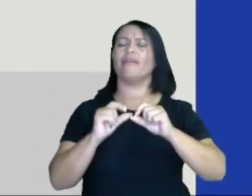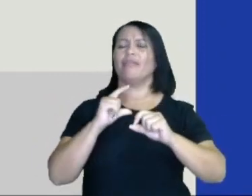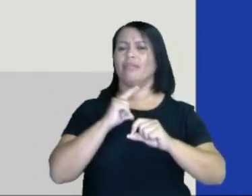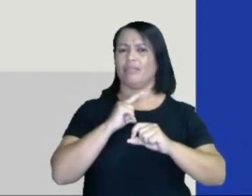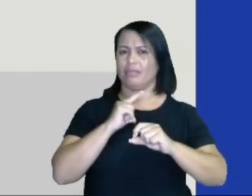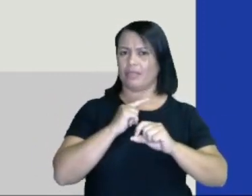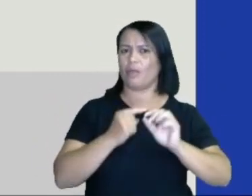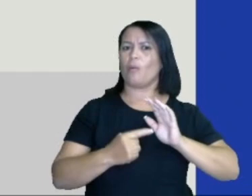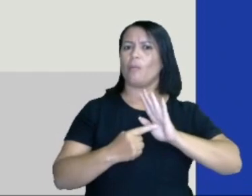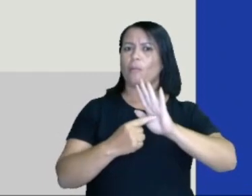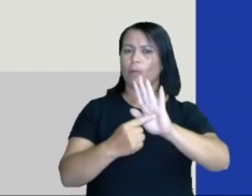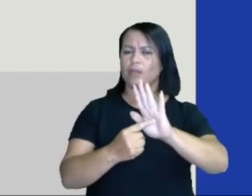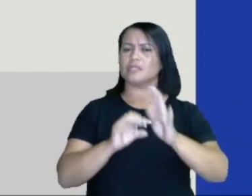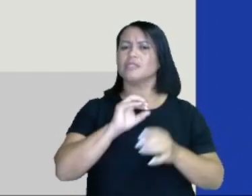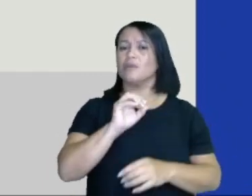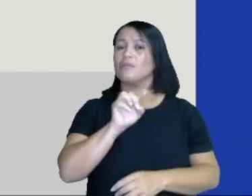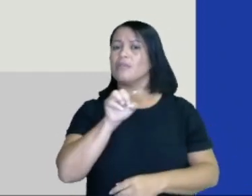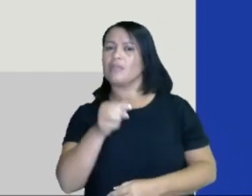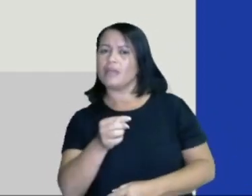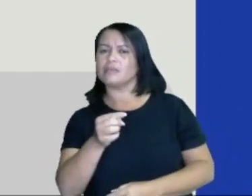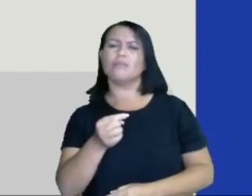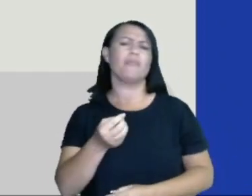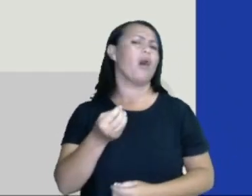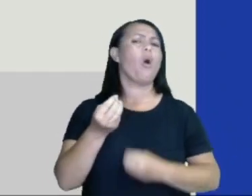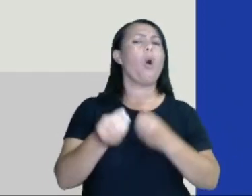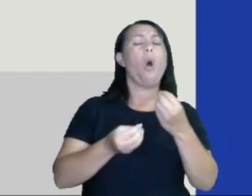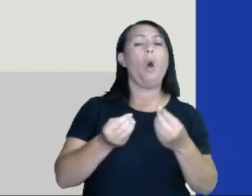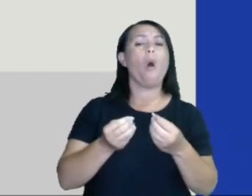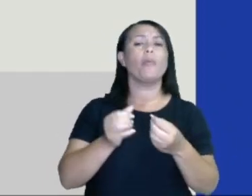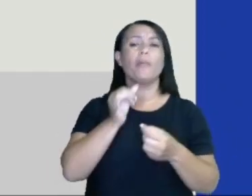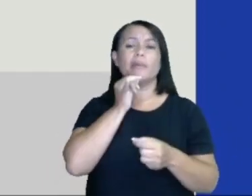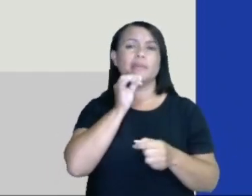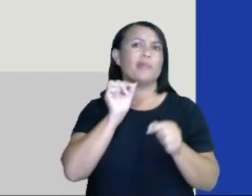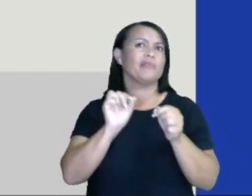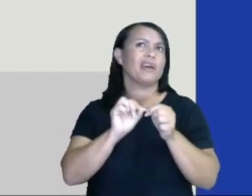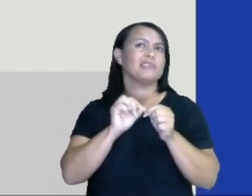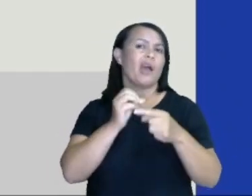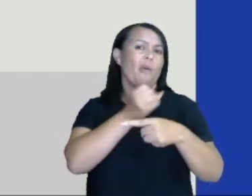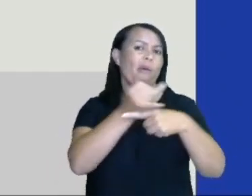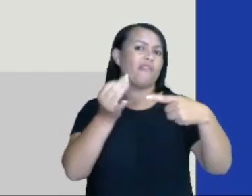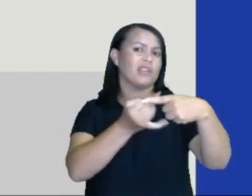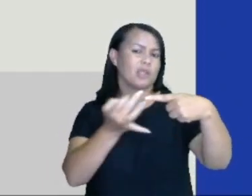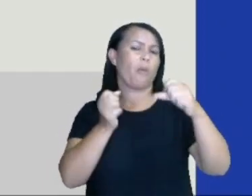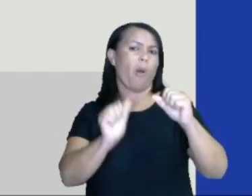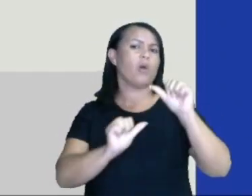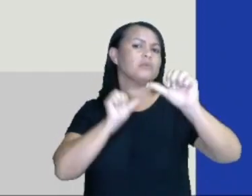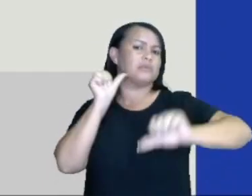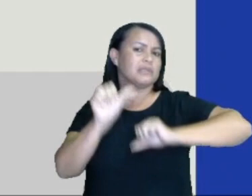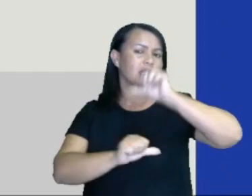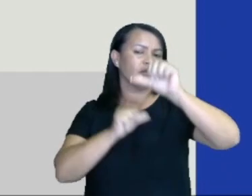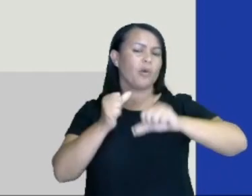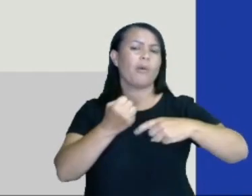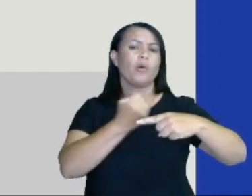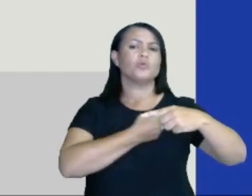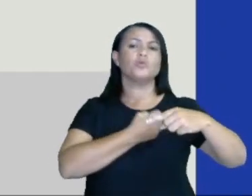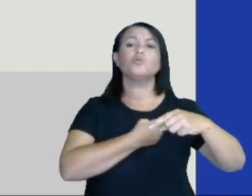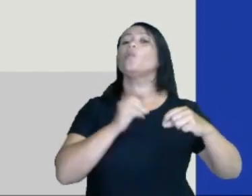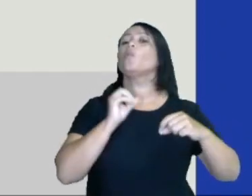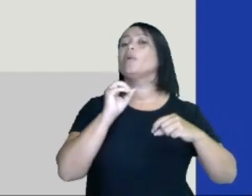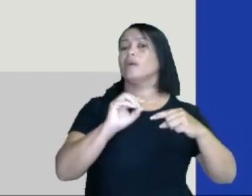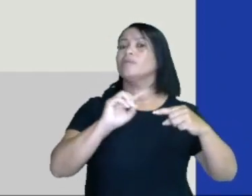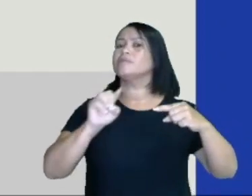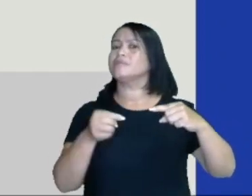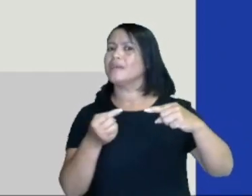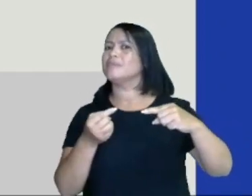decimal. Para eu fazer uma fração, eu posso transformar o número decimais